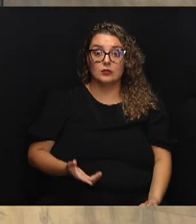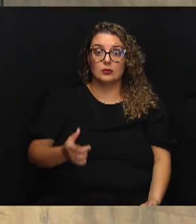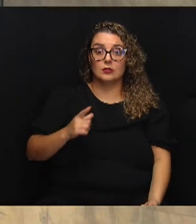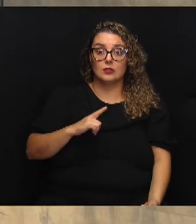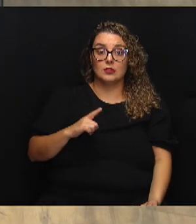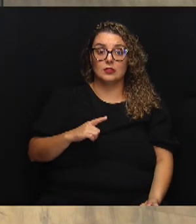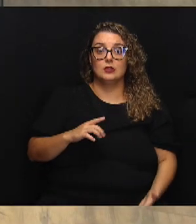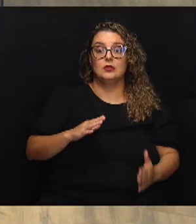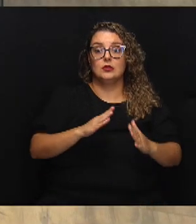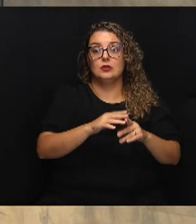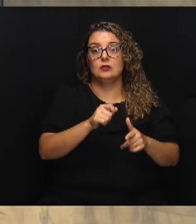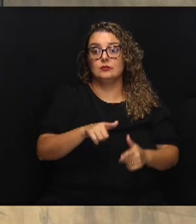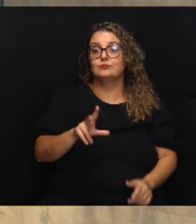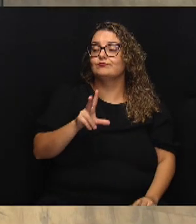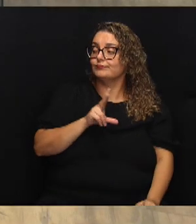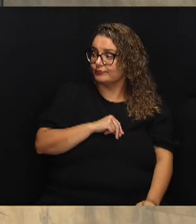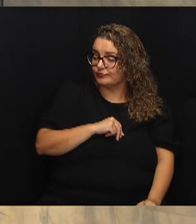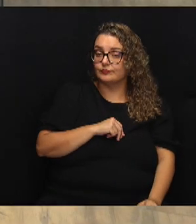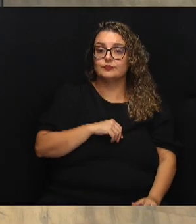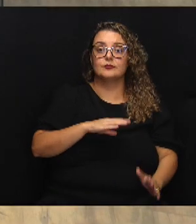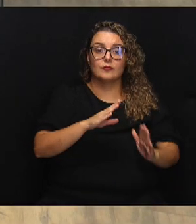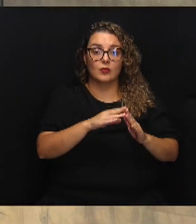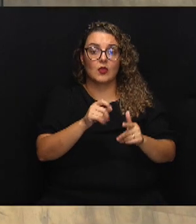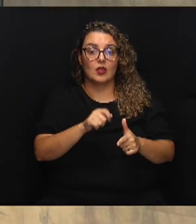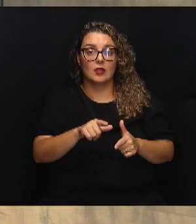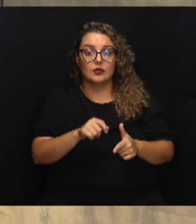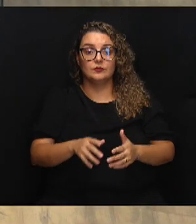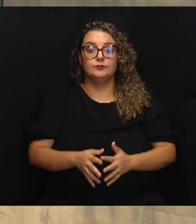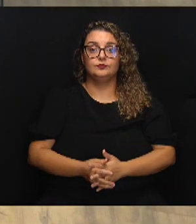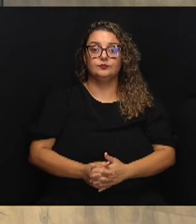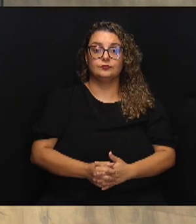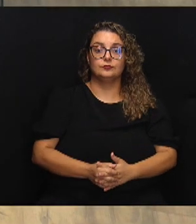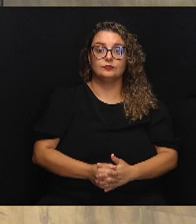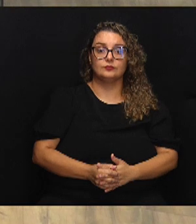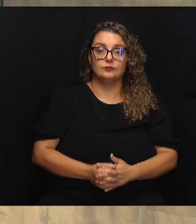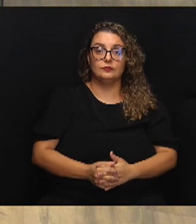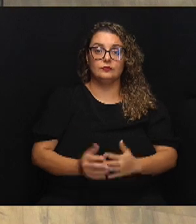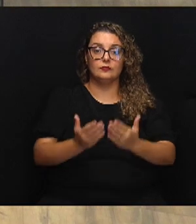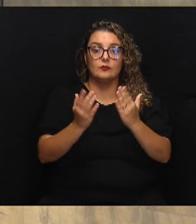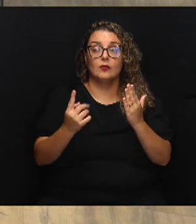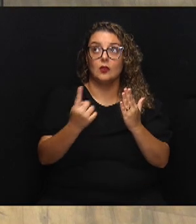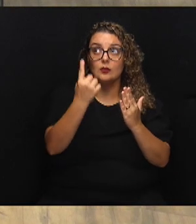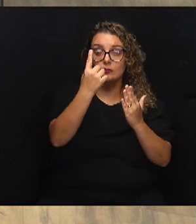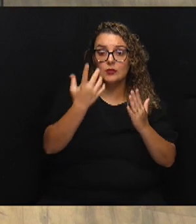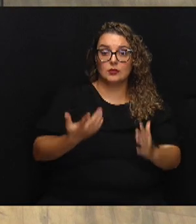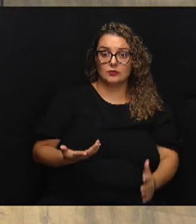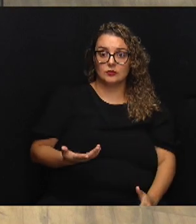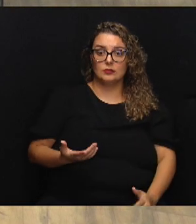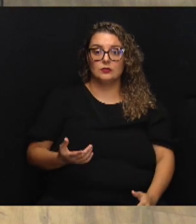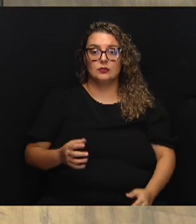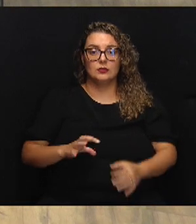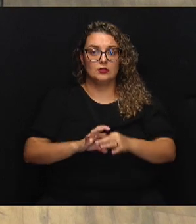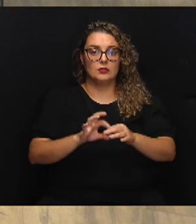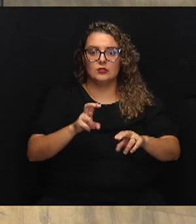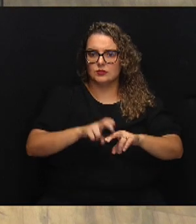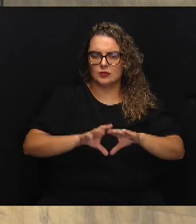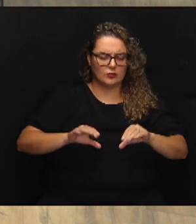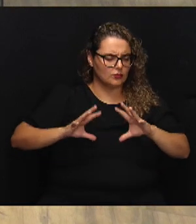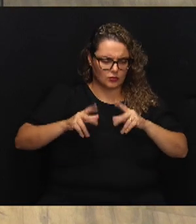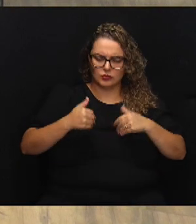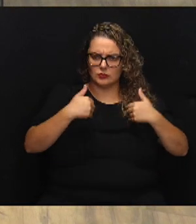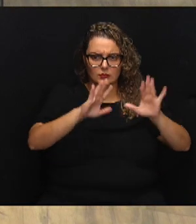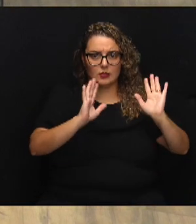passei por um caso desse também. Ele tinha alugado a casa, Herbert, e o muro era alto. E aí ele deixou móveis, deixou tudo para